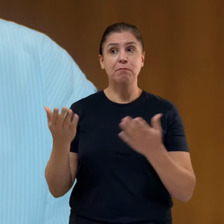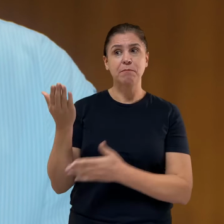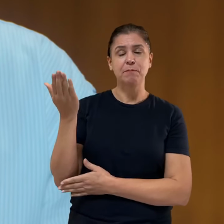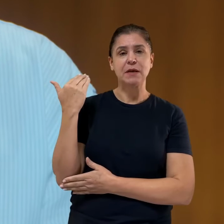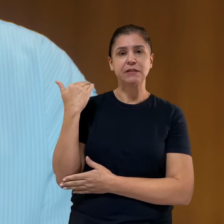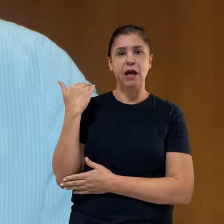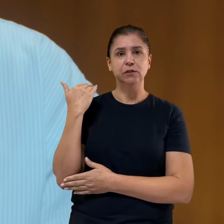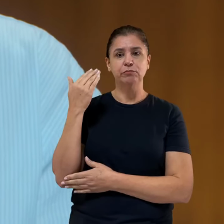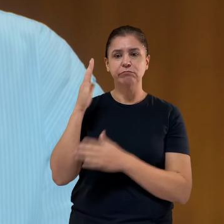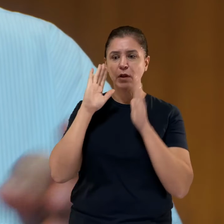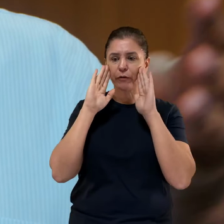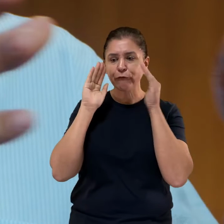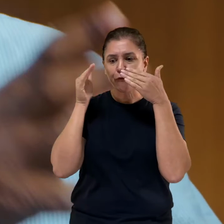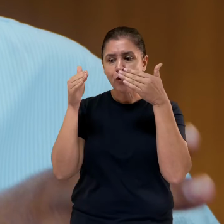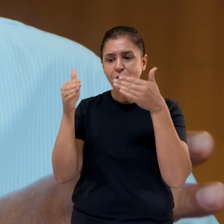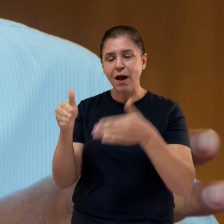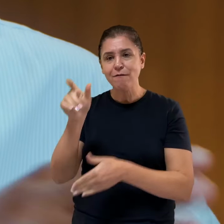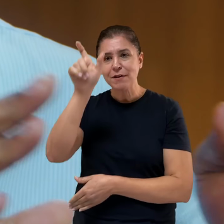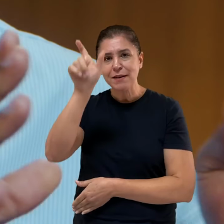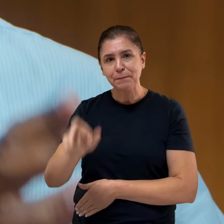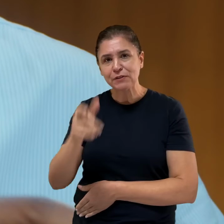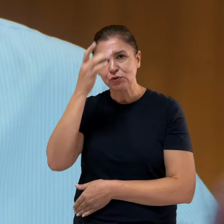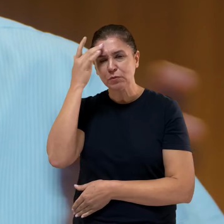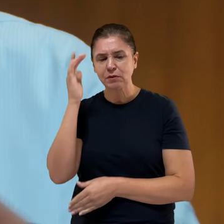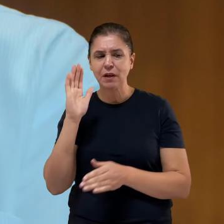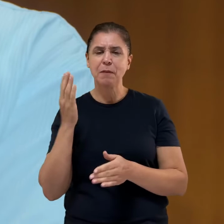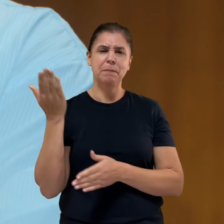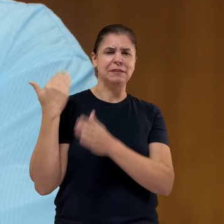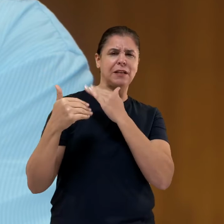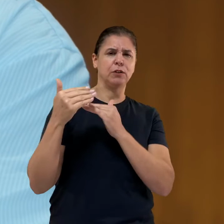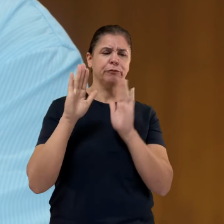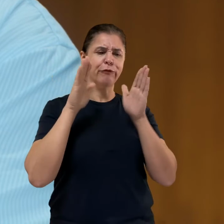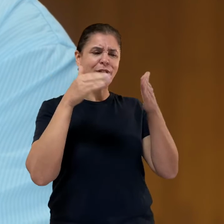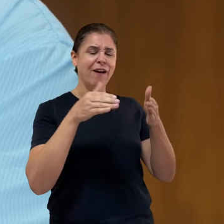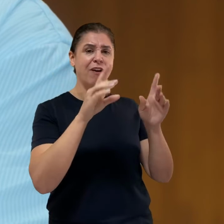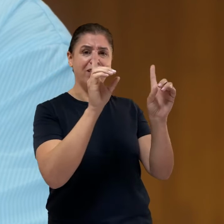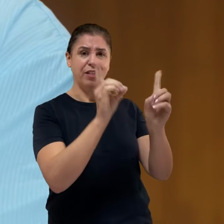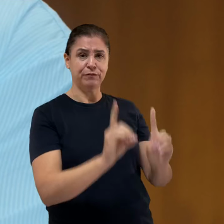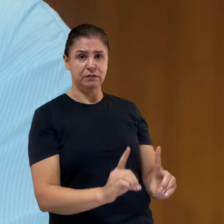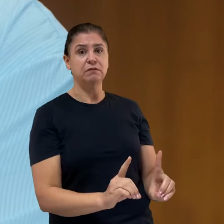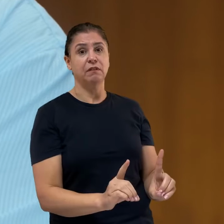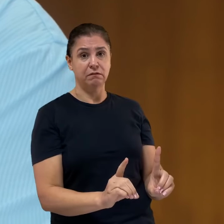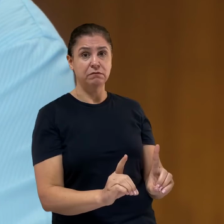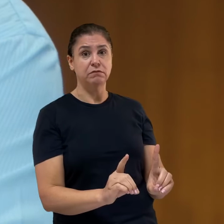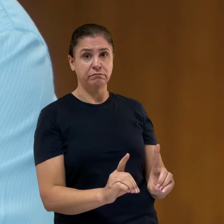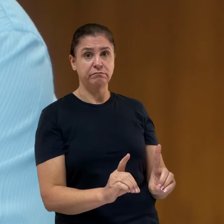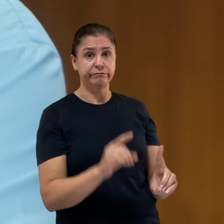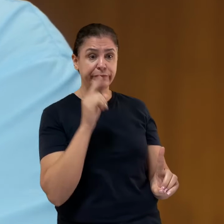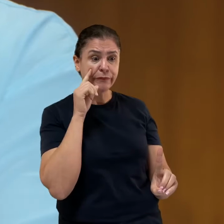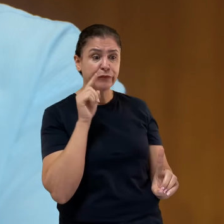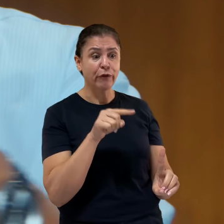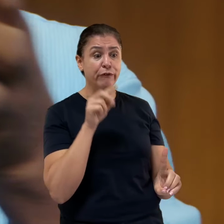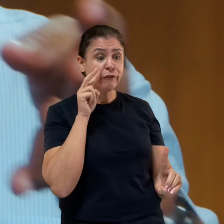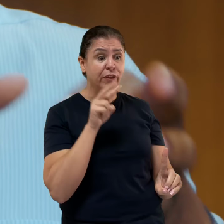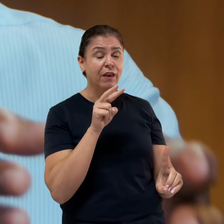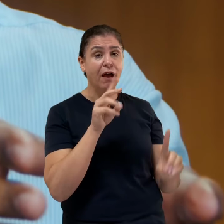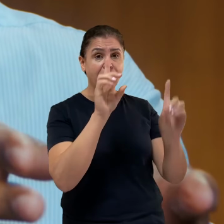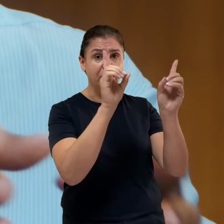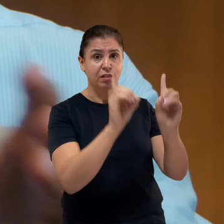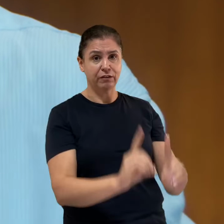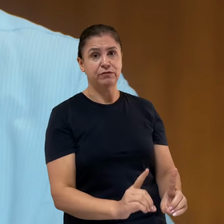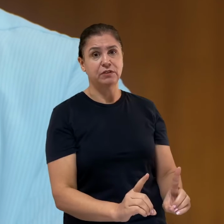Centralizar o discurso na pessoa e não na deficiência. No passado se centrava na